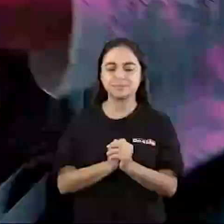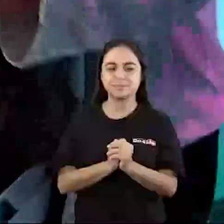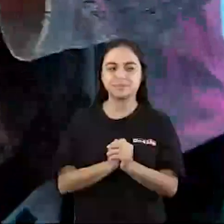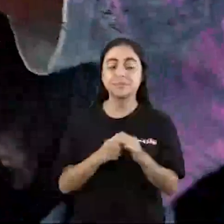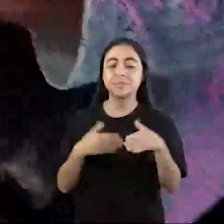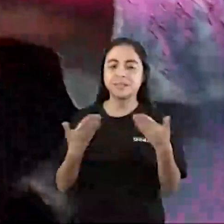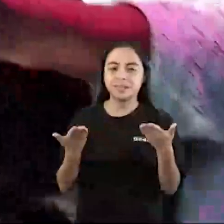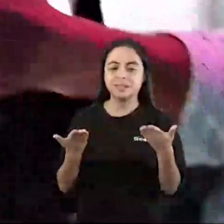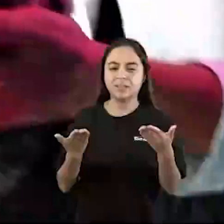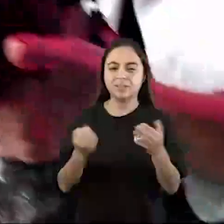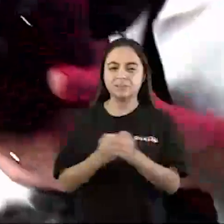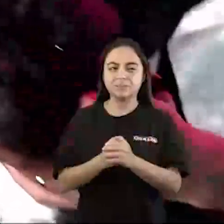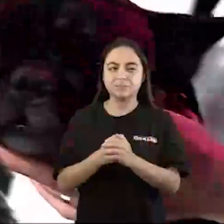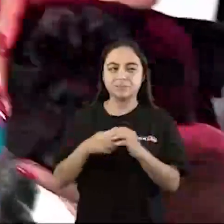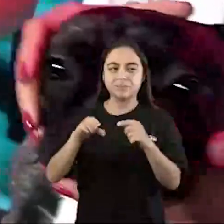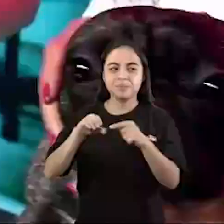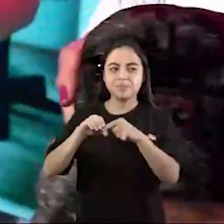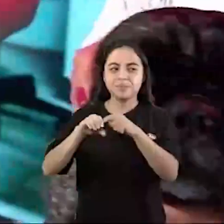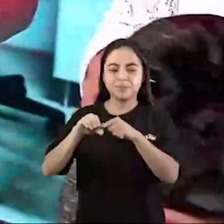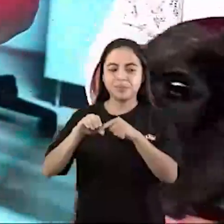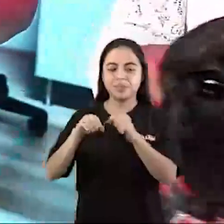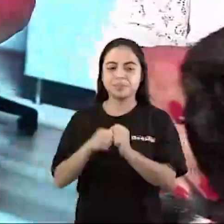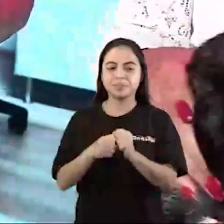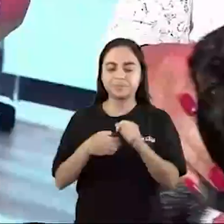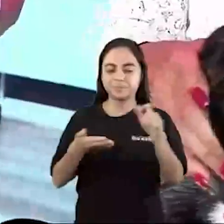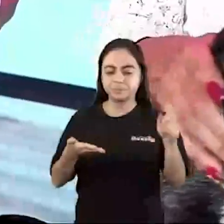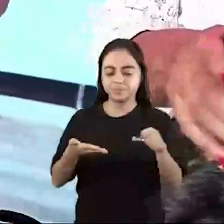E aí, a gente vem aqui, ó.